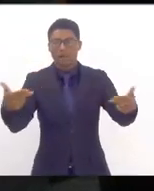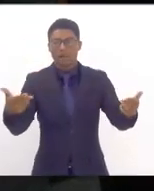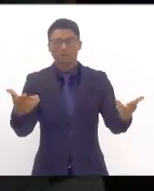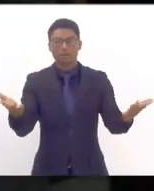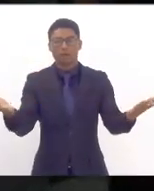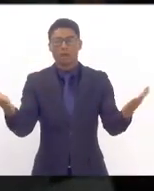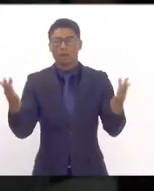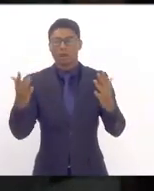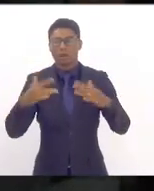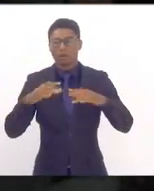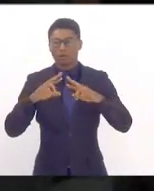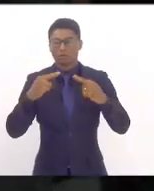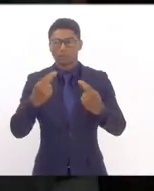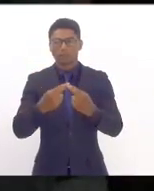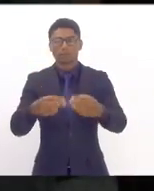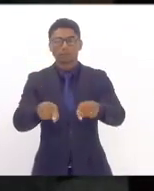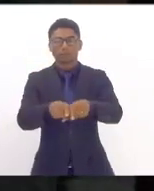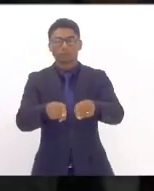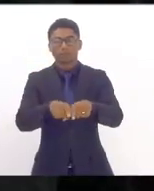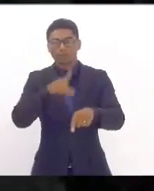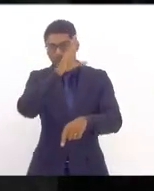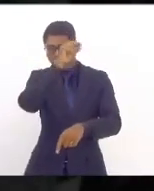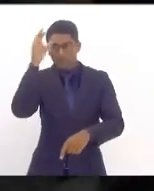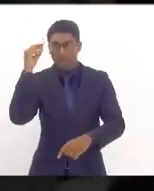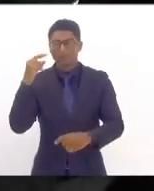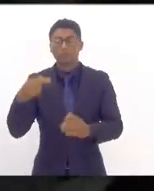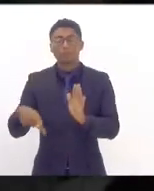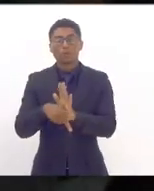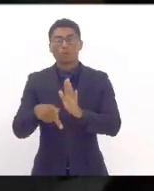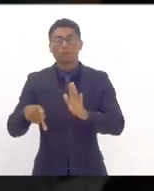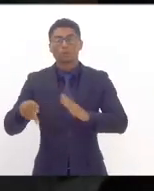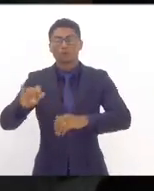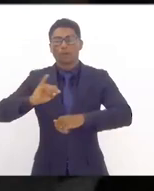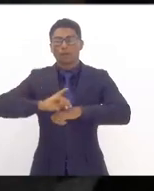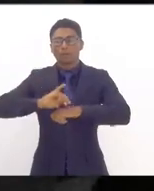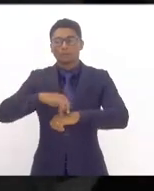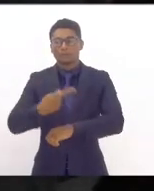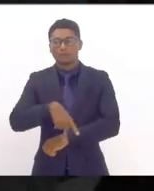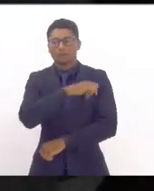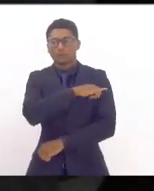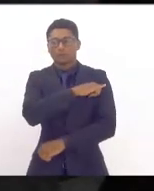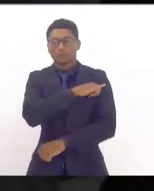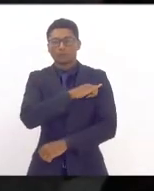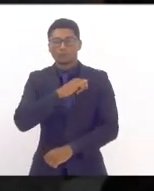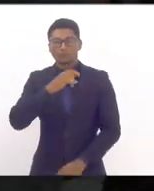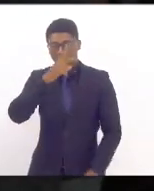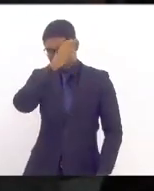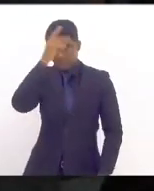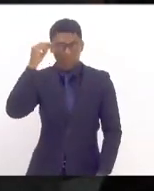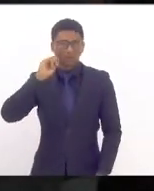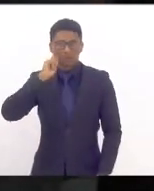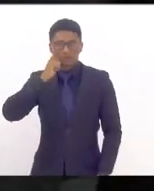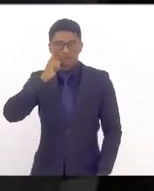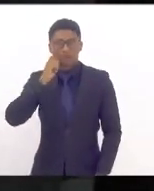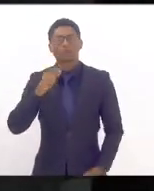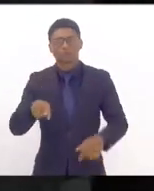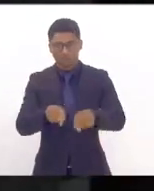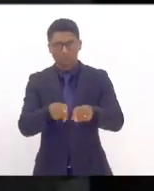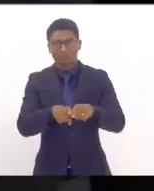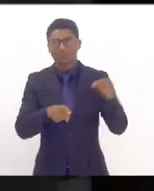e com o prefeito também da capital do Estado do Rio de Janeiro o Eduardo Paes e após